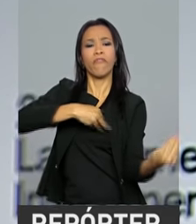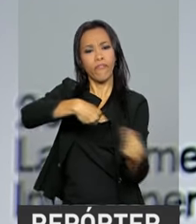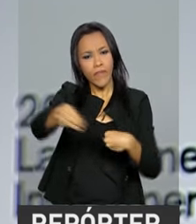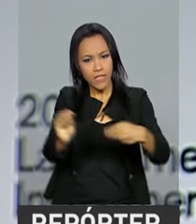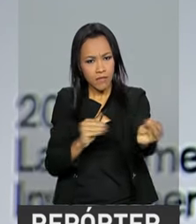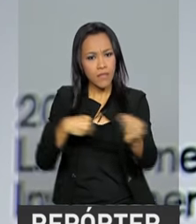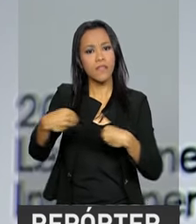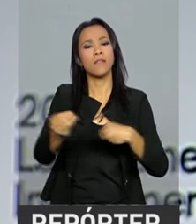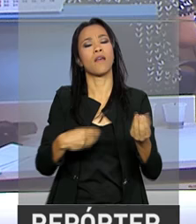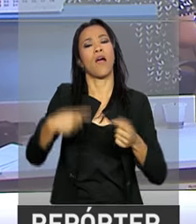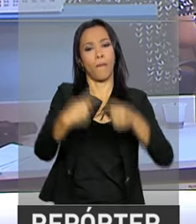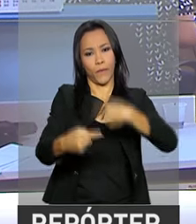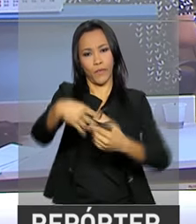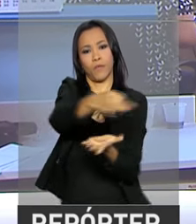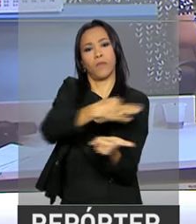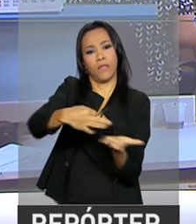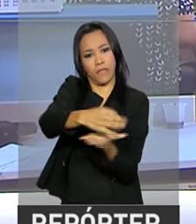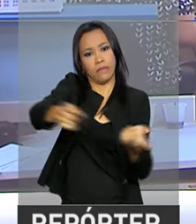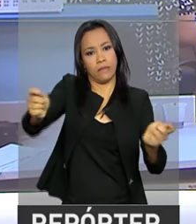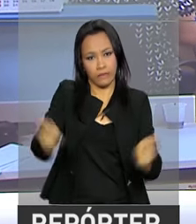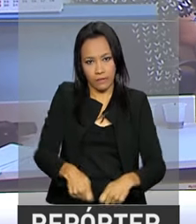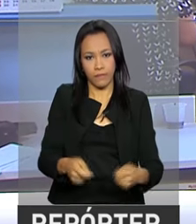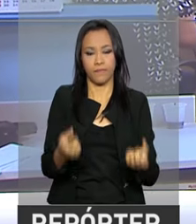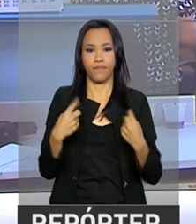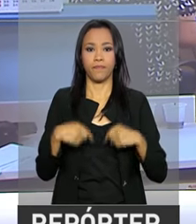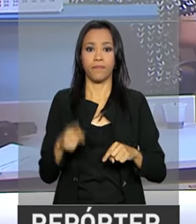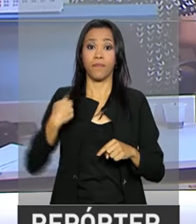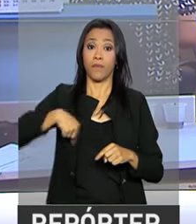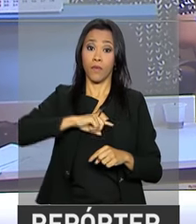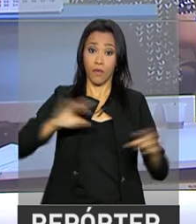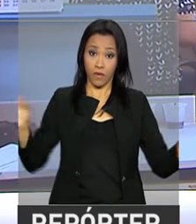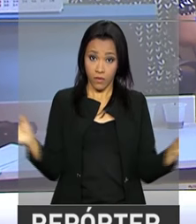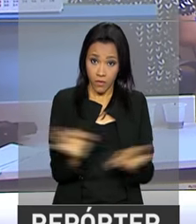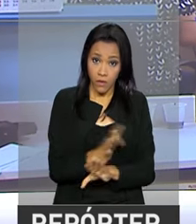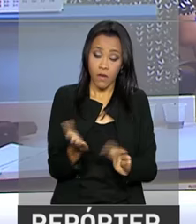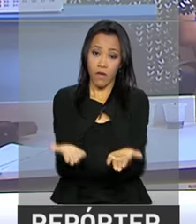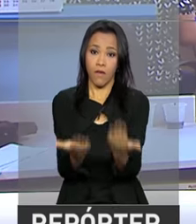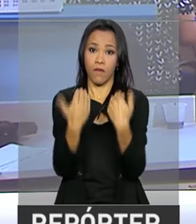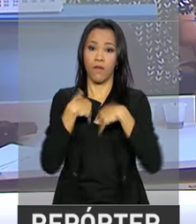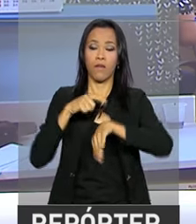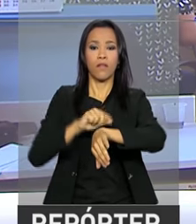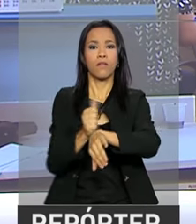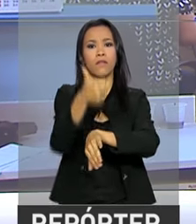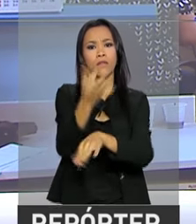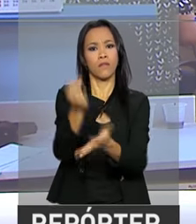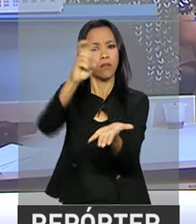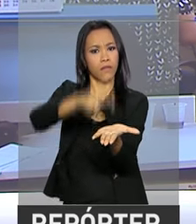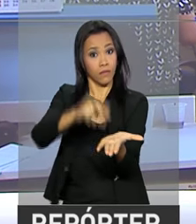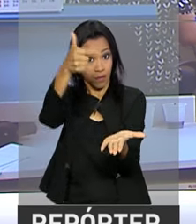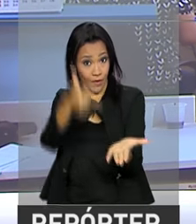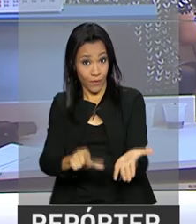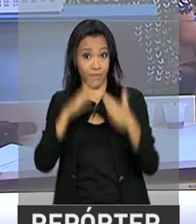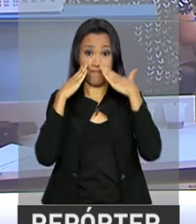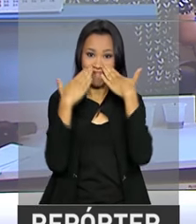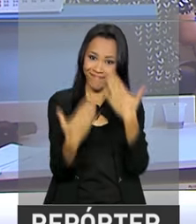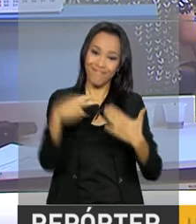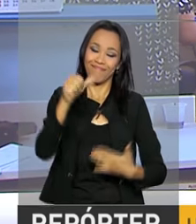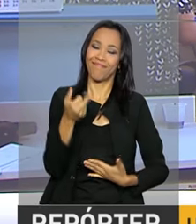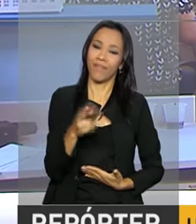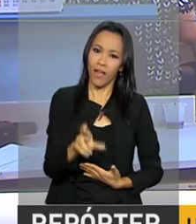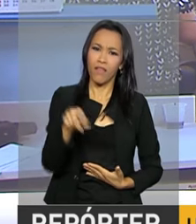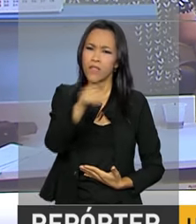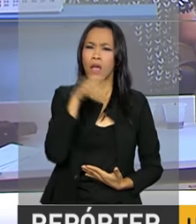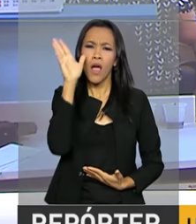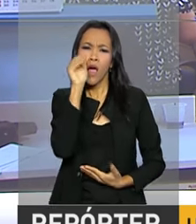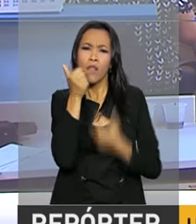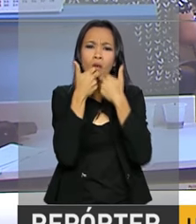política monetária. E nós ficamos por aqui, voltamos às 10 da manhã na próxima edição do Repórter NBR.